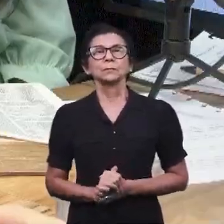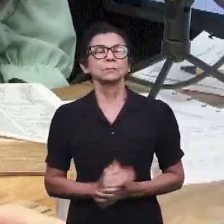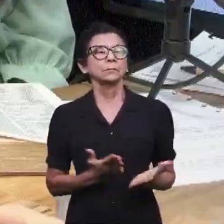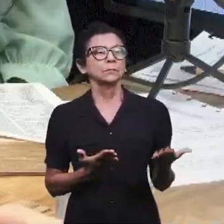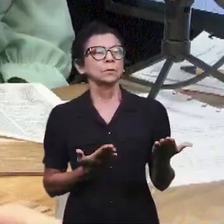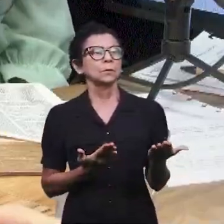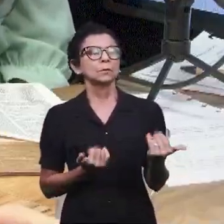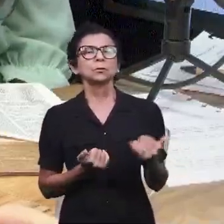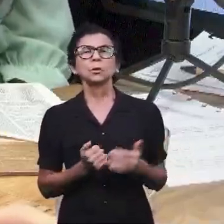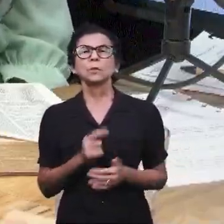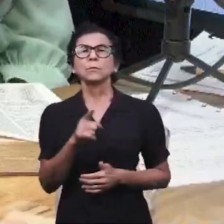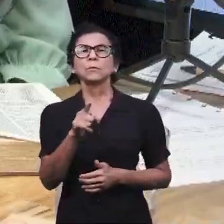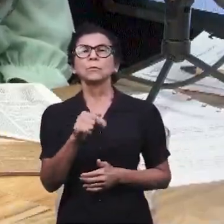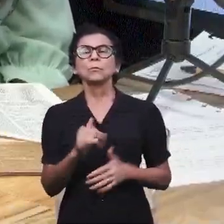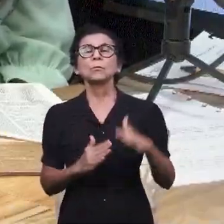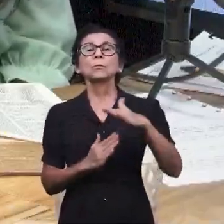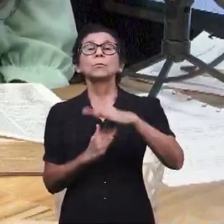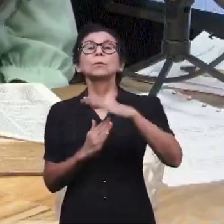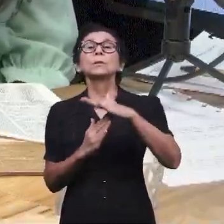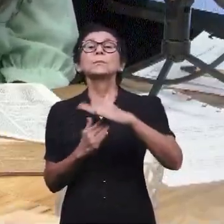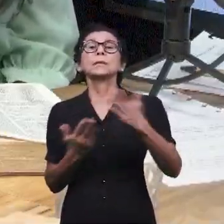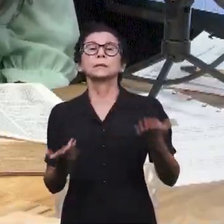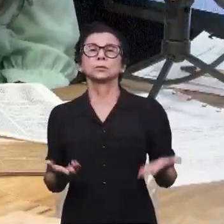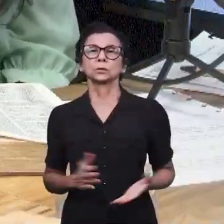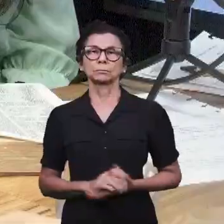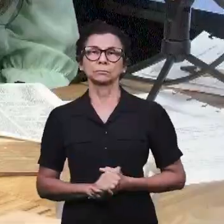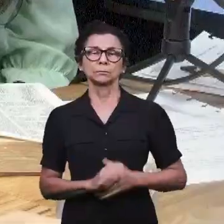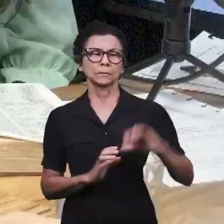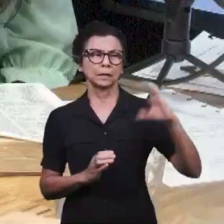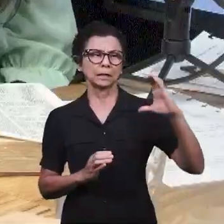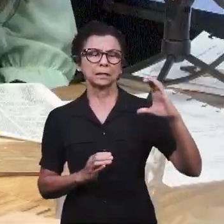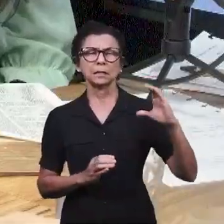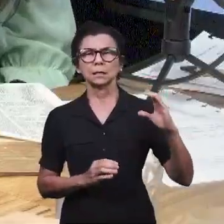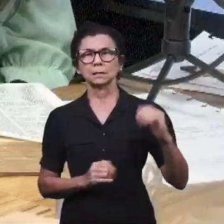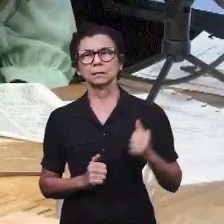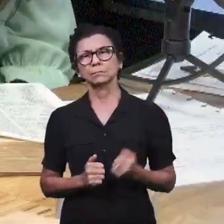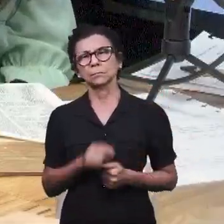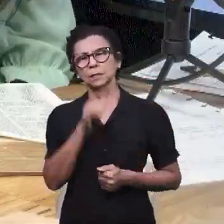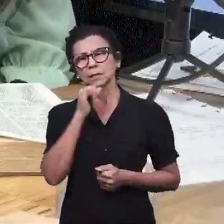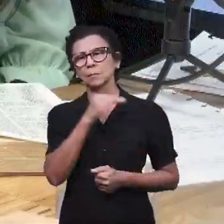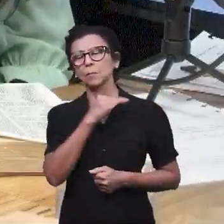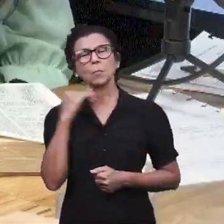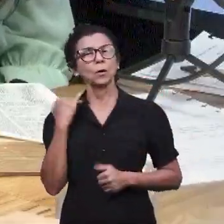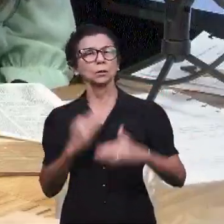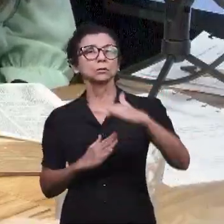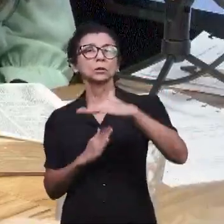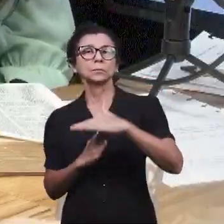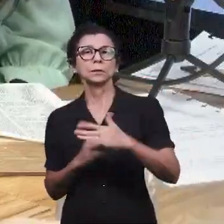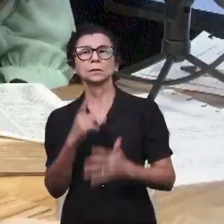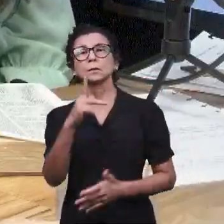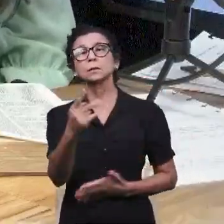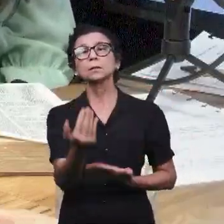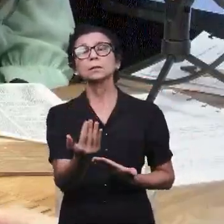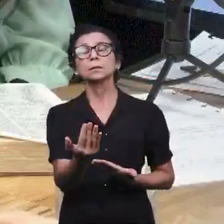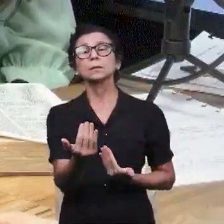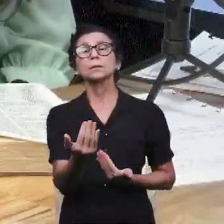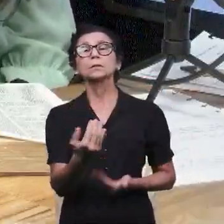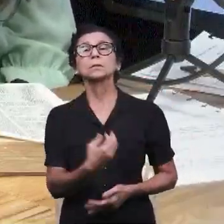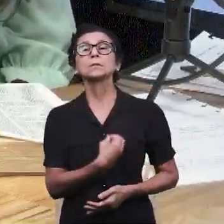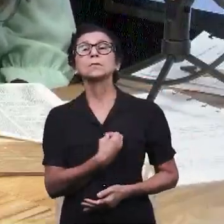na sua vida? Na ciência a gente tem os limites da ciência, a morte é um limite. E na sua vida, jovem, o que é um limite para